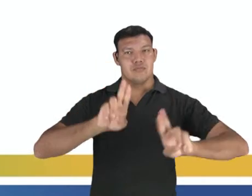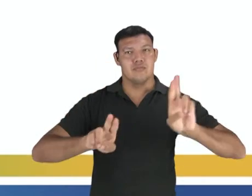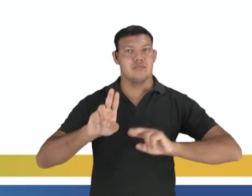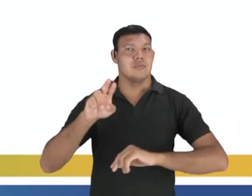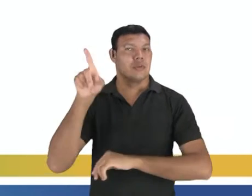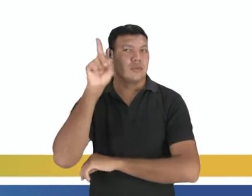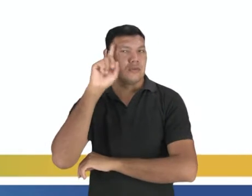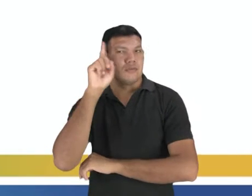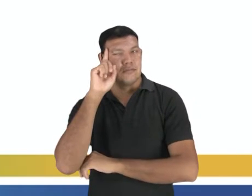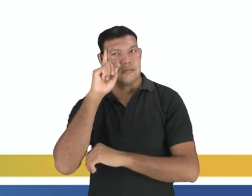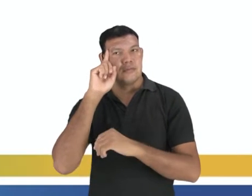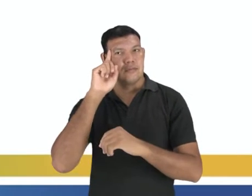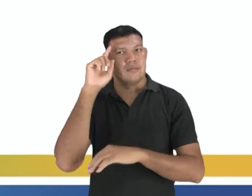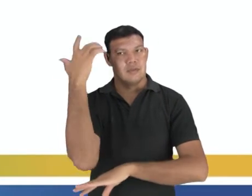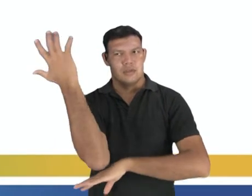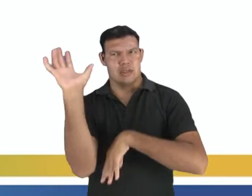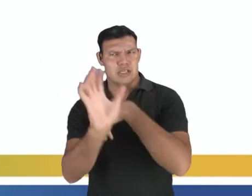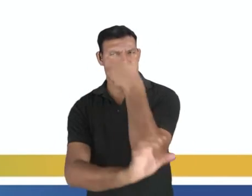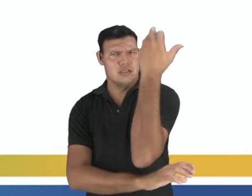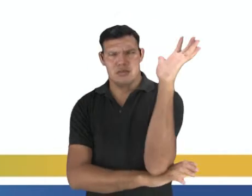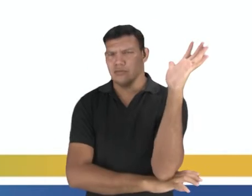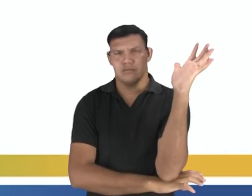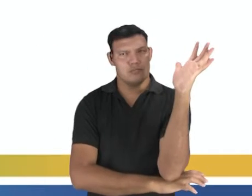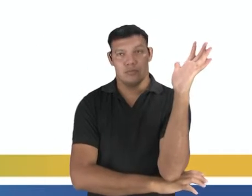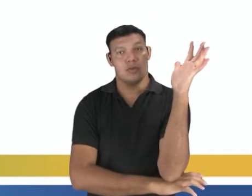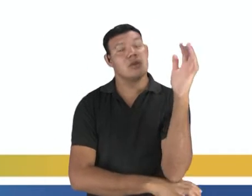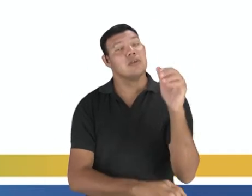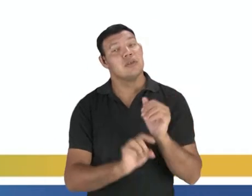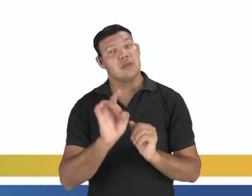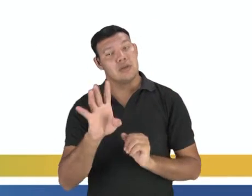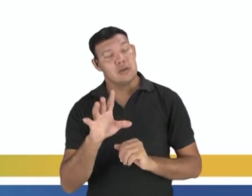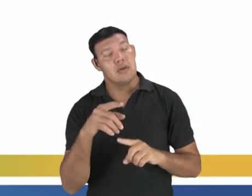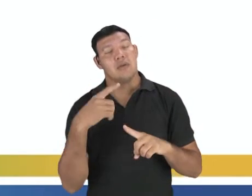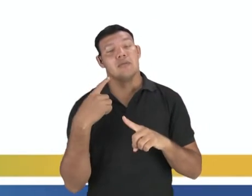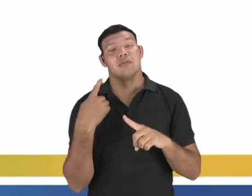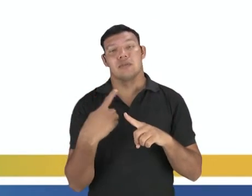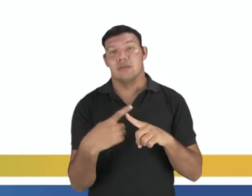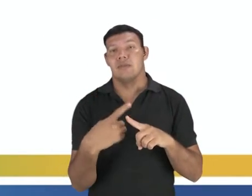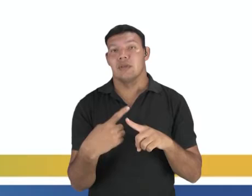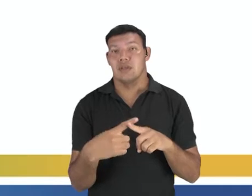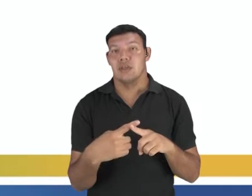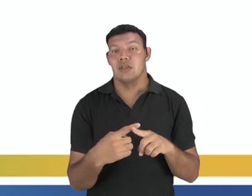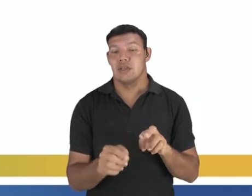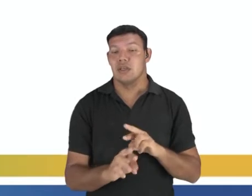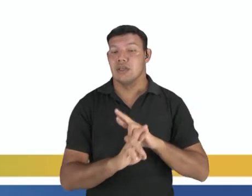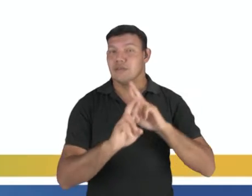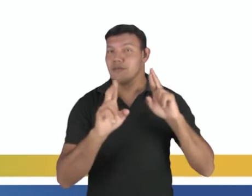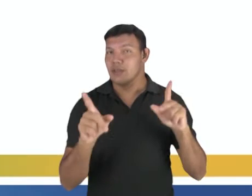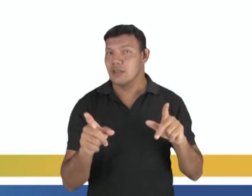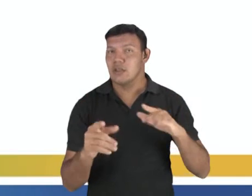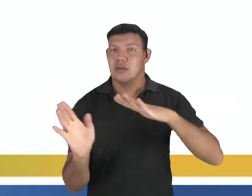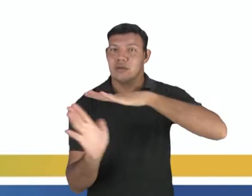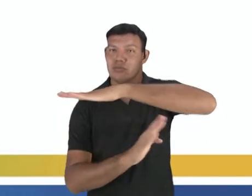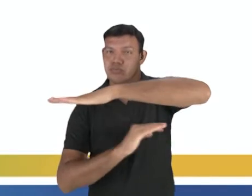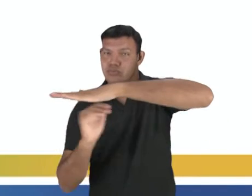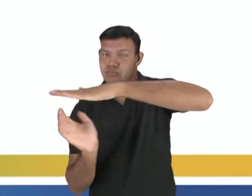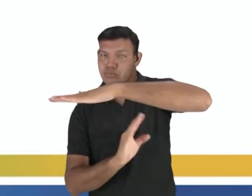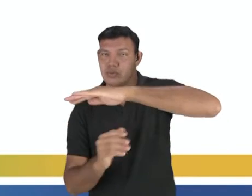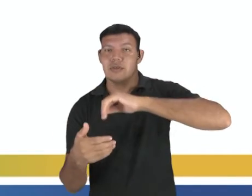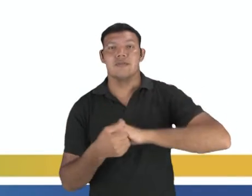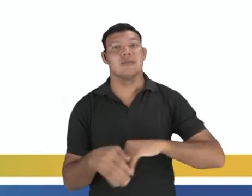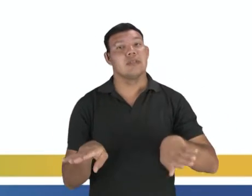árvores, porque boa parte do que elas produzem, elas acabam consumindo, diferente das algas. Tem uma certa